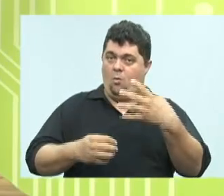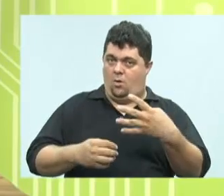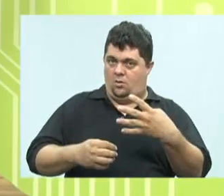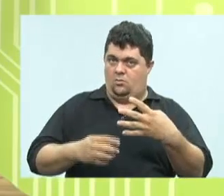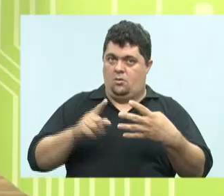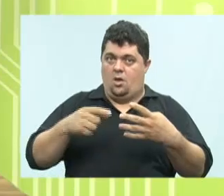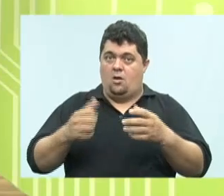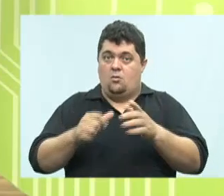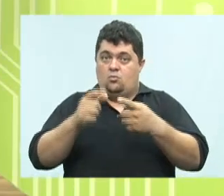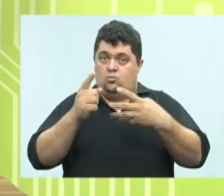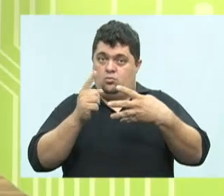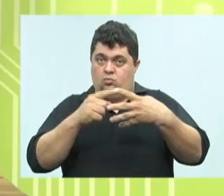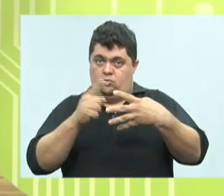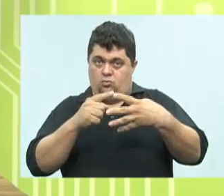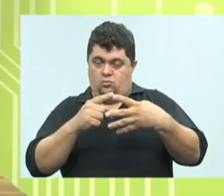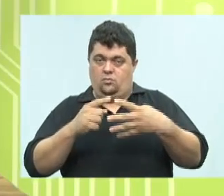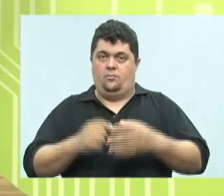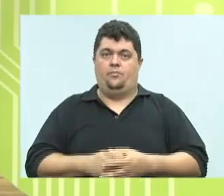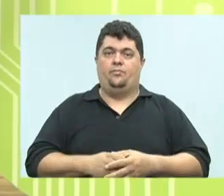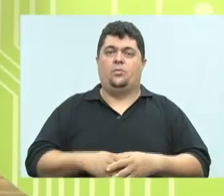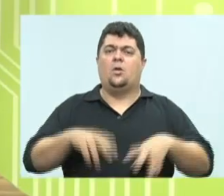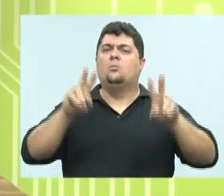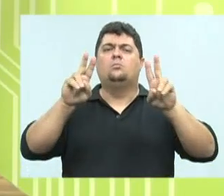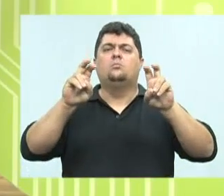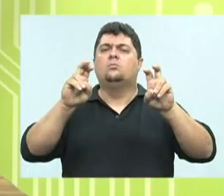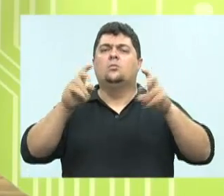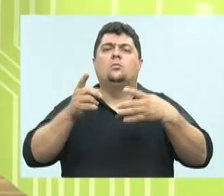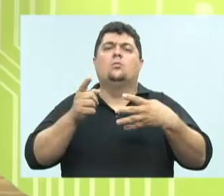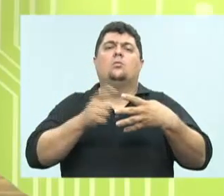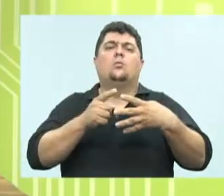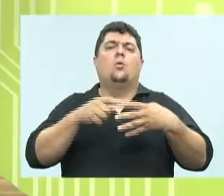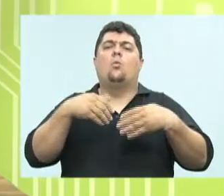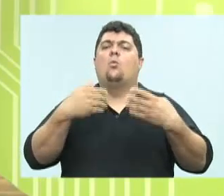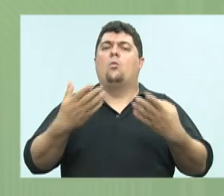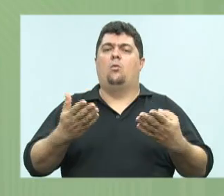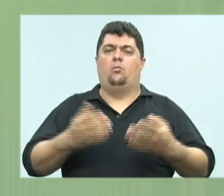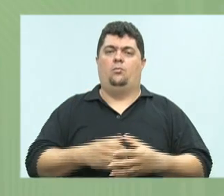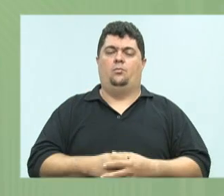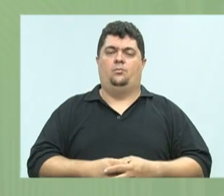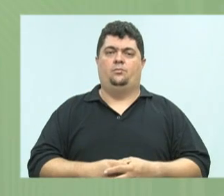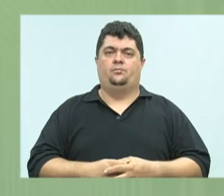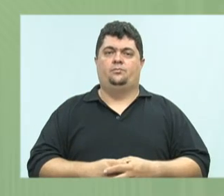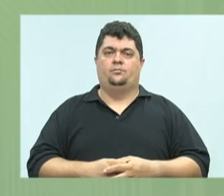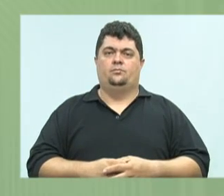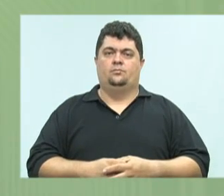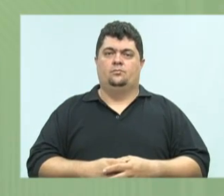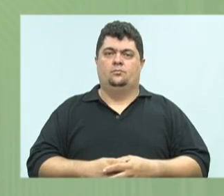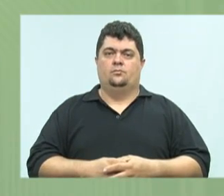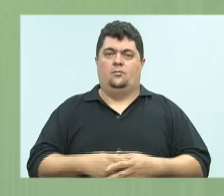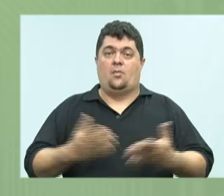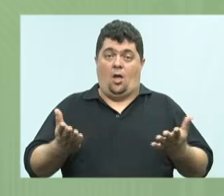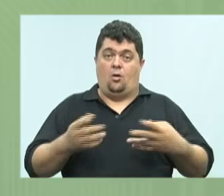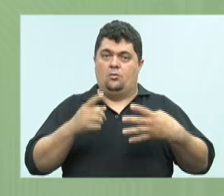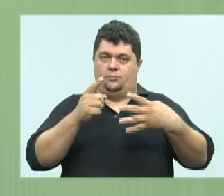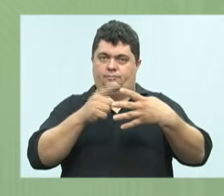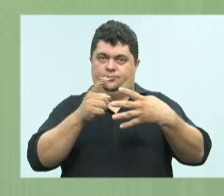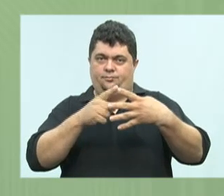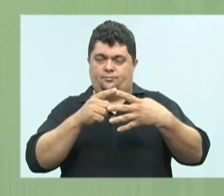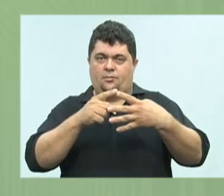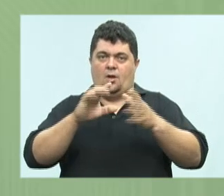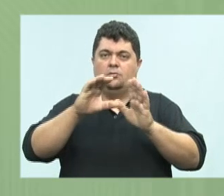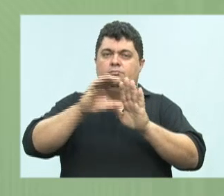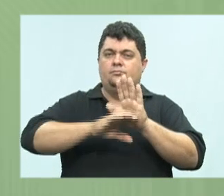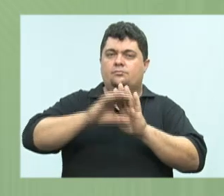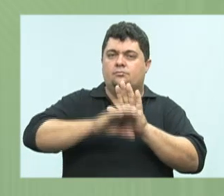nossa unidade 1. Qual é o tema da unidade 1? Vamos ver aqui. Nessa unidade, nós veremos conceito